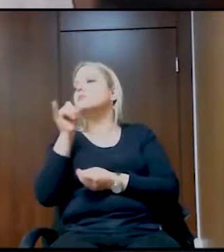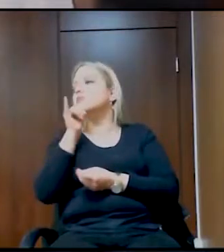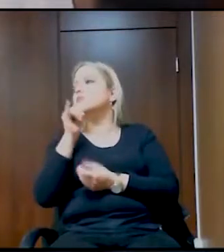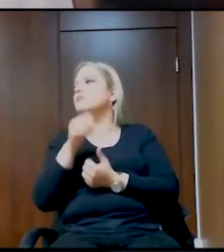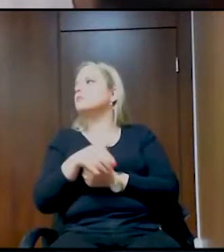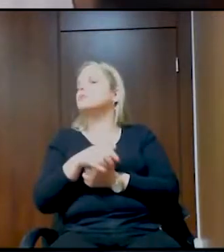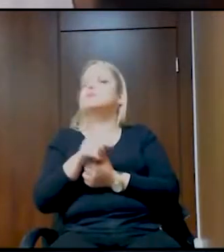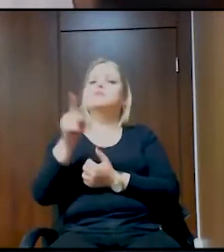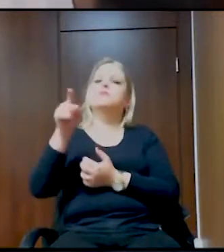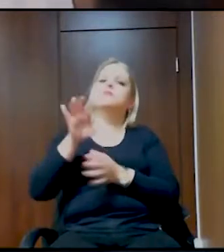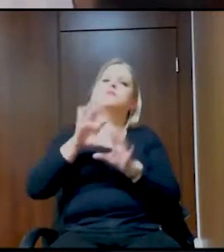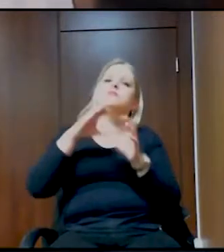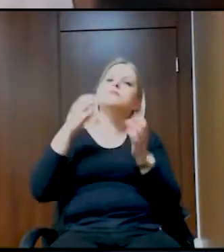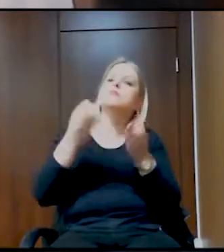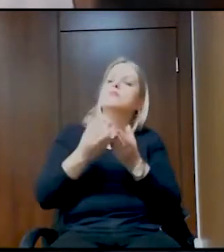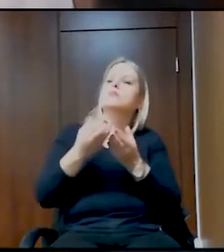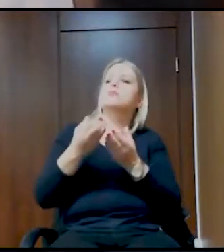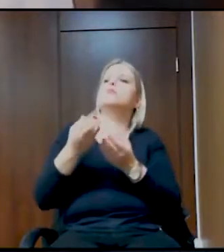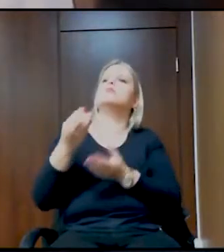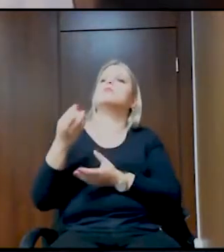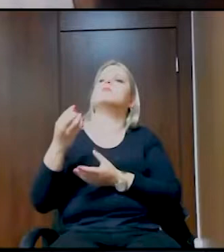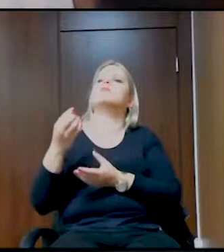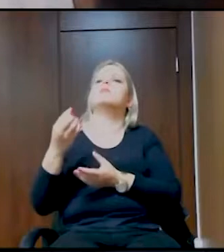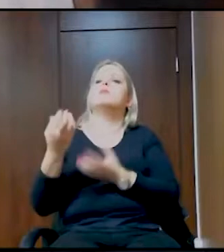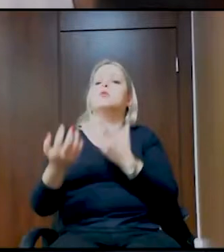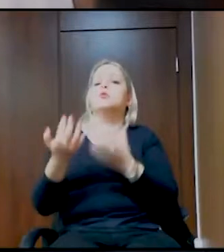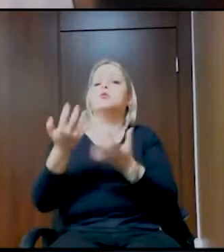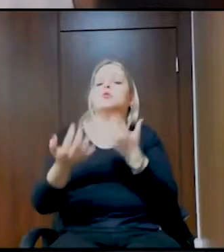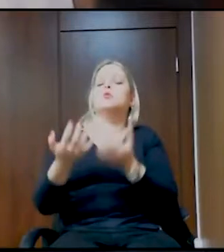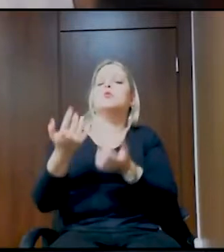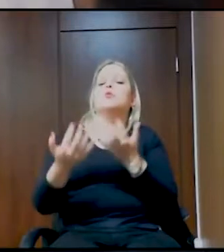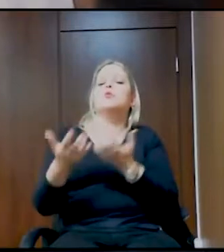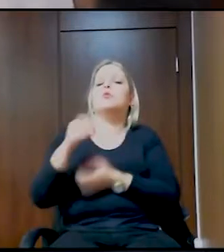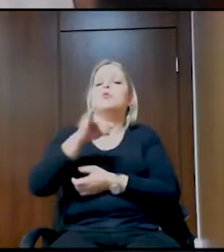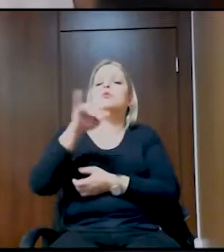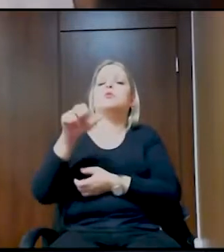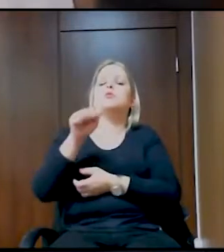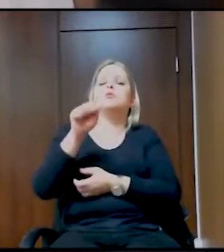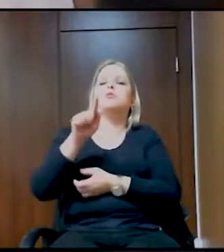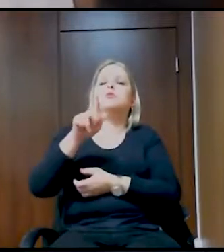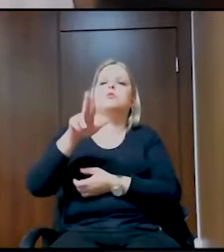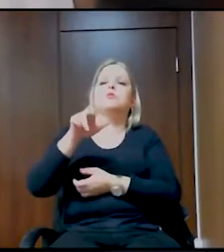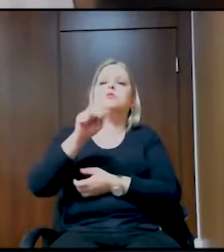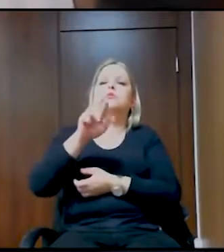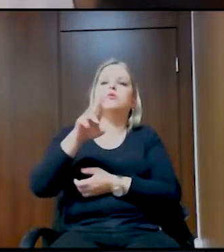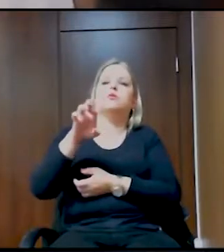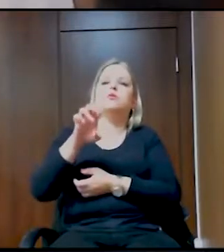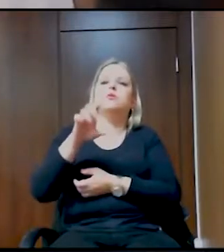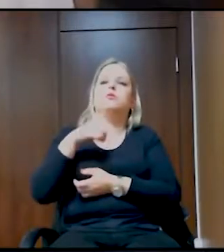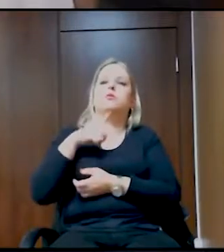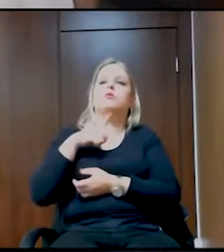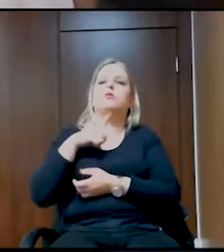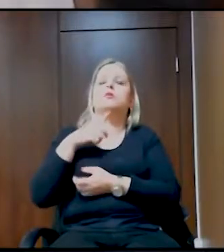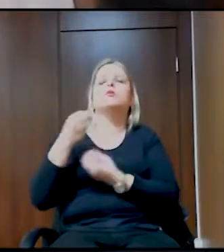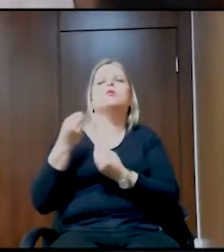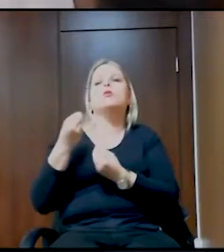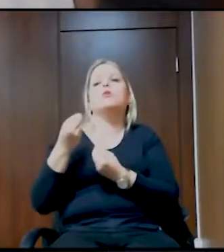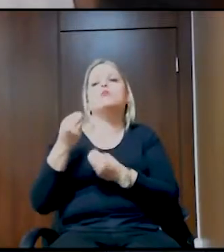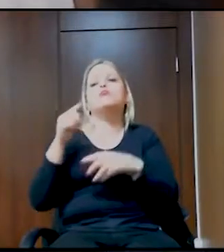na comunidade que pegou fogo, ali na Ponte do Jaguaré, eles também tinham dentro da comunidade um trabalho com a